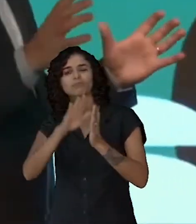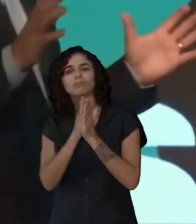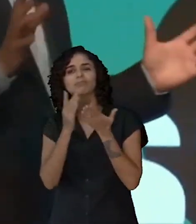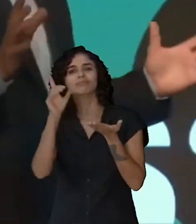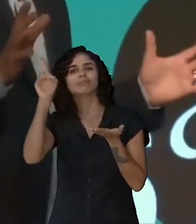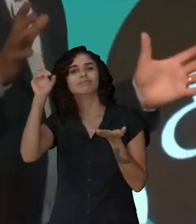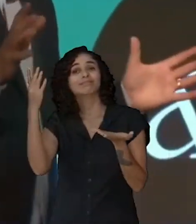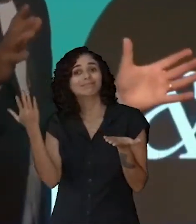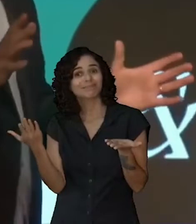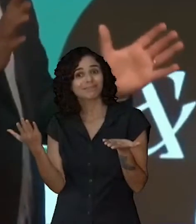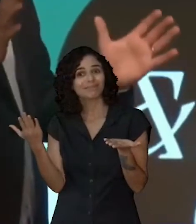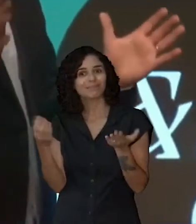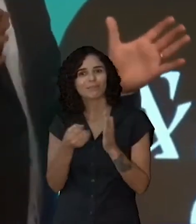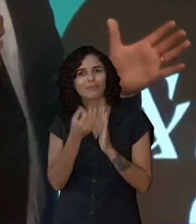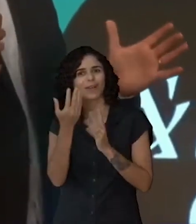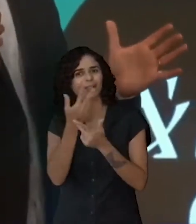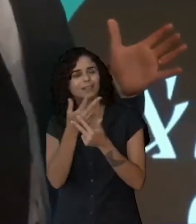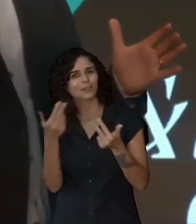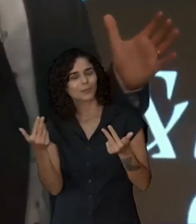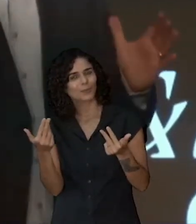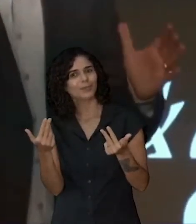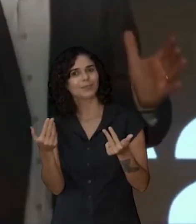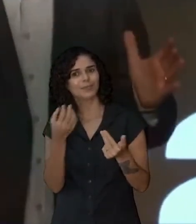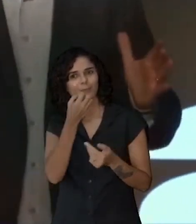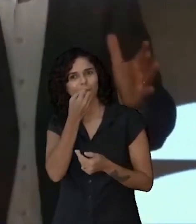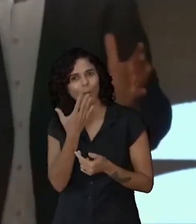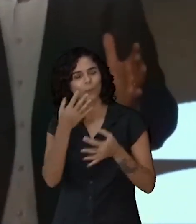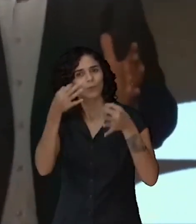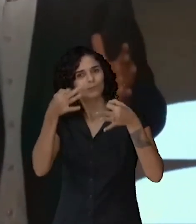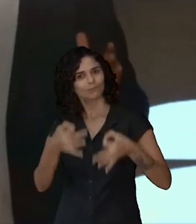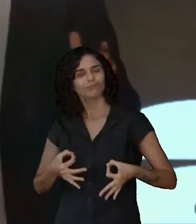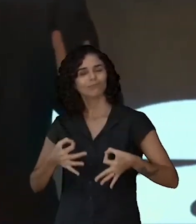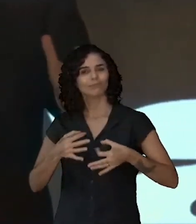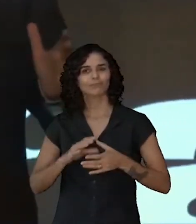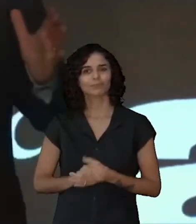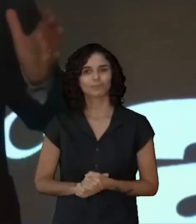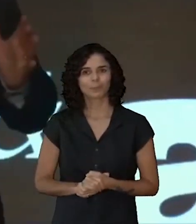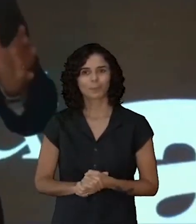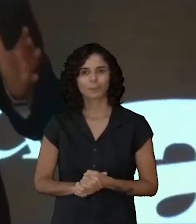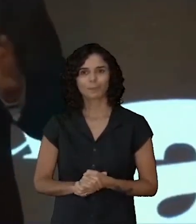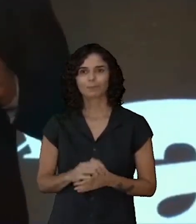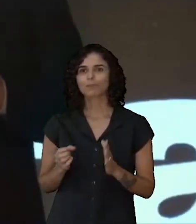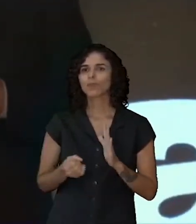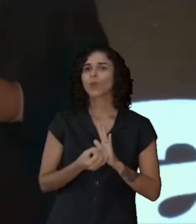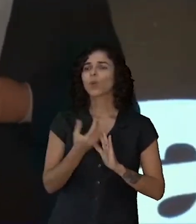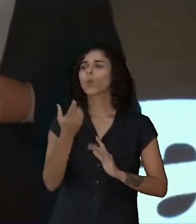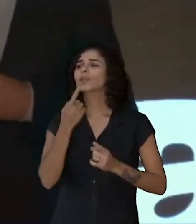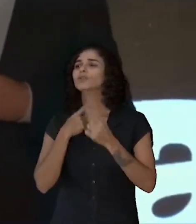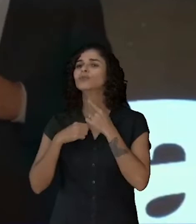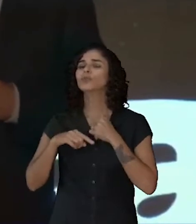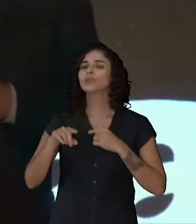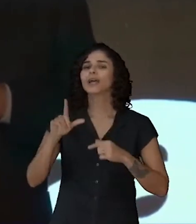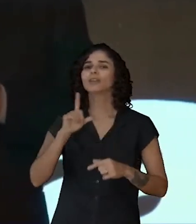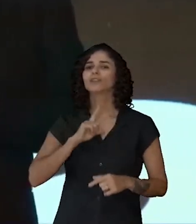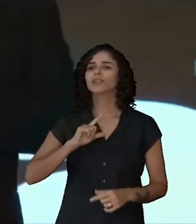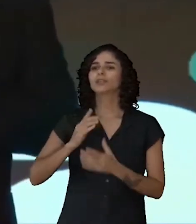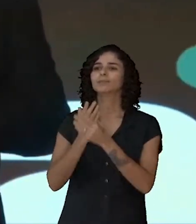várias coisas, lícitas e corretas. Quantos têm desejo disso? Levanta a mão.